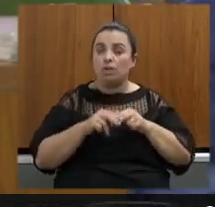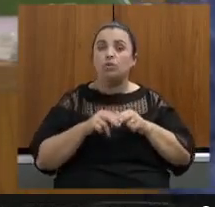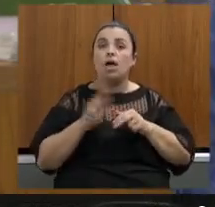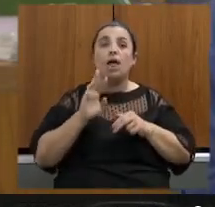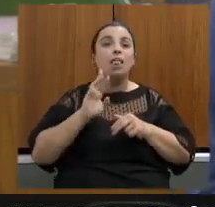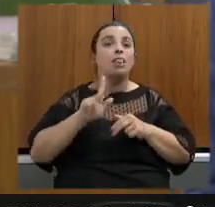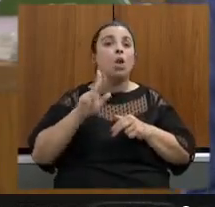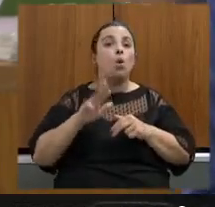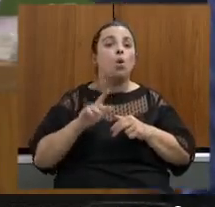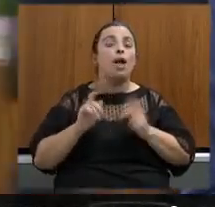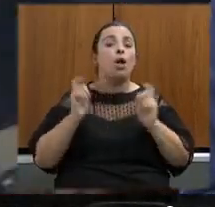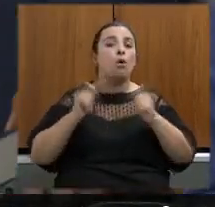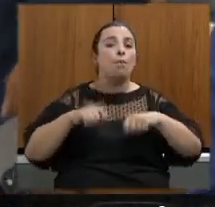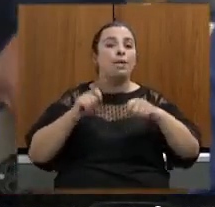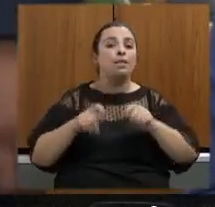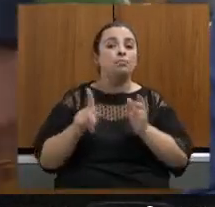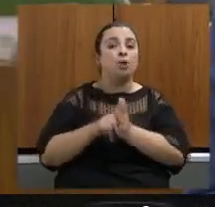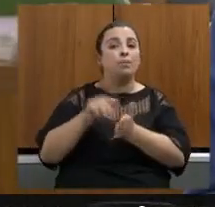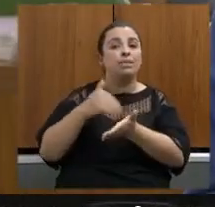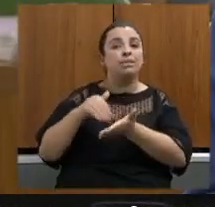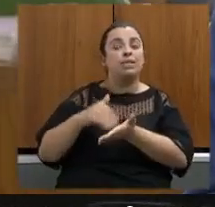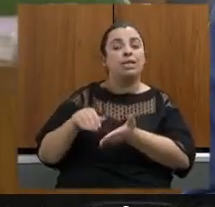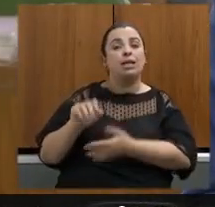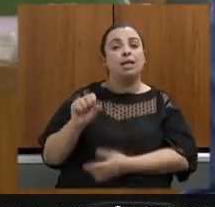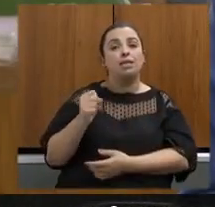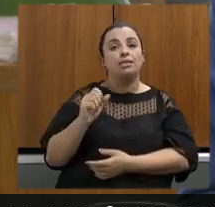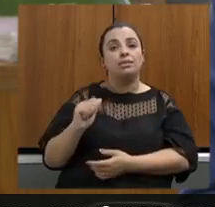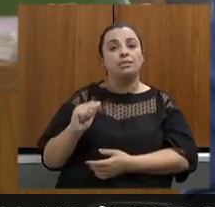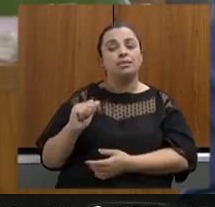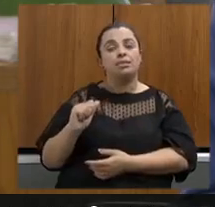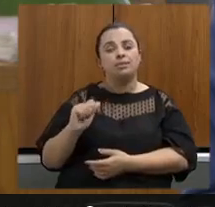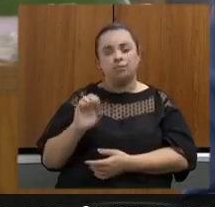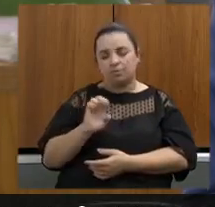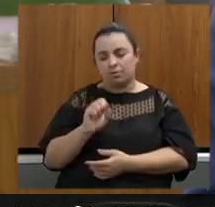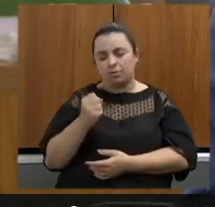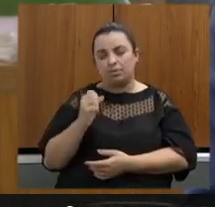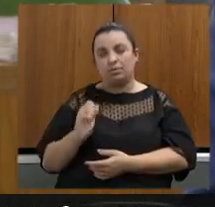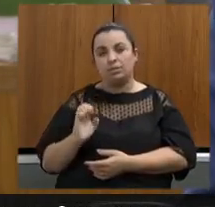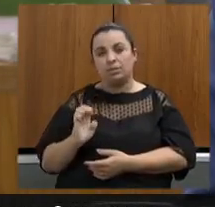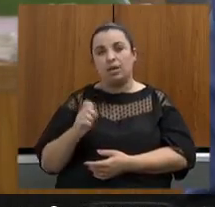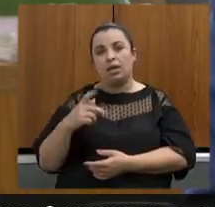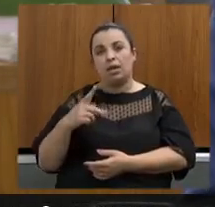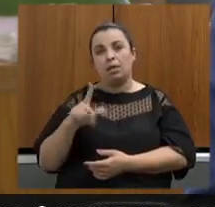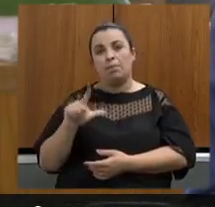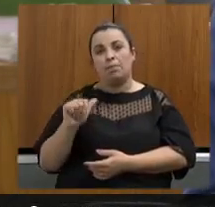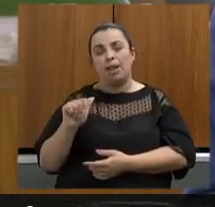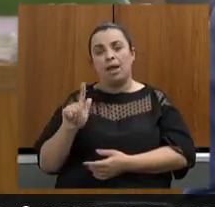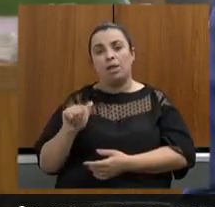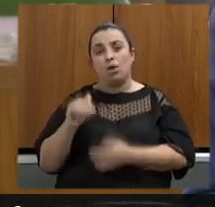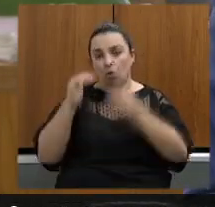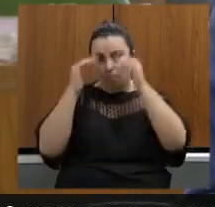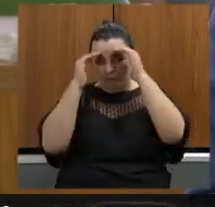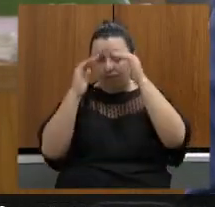não é competência da Seplag deliberar pela majoração do valor previsto a indenização